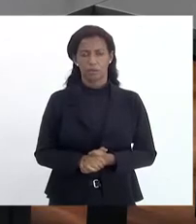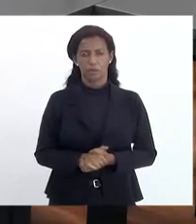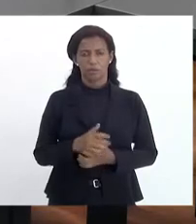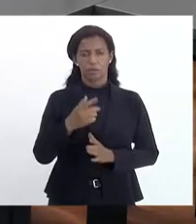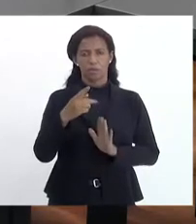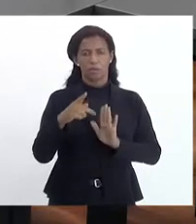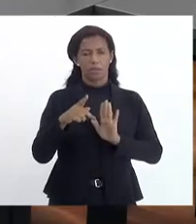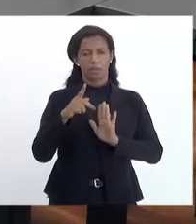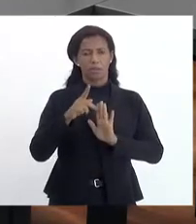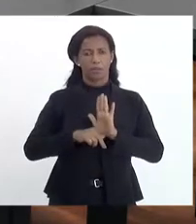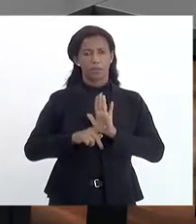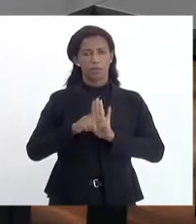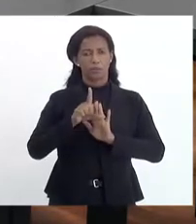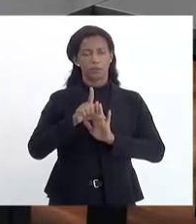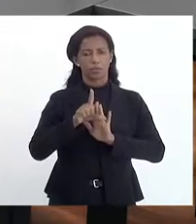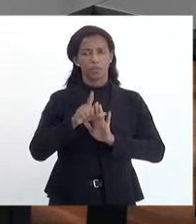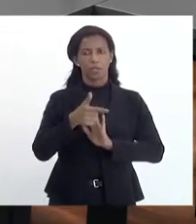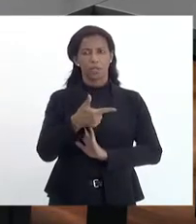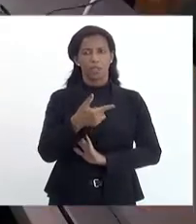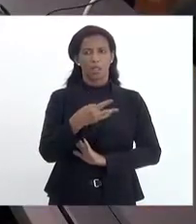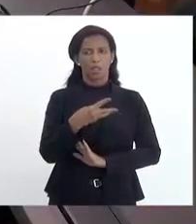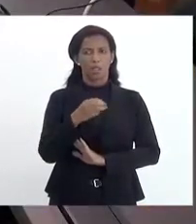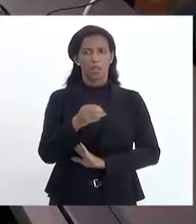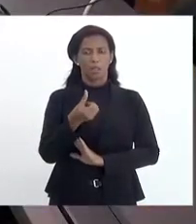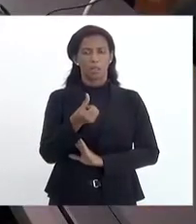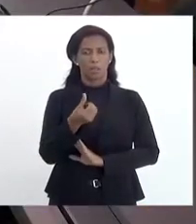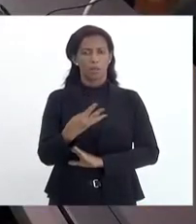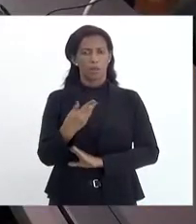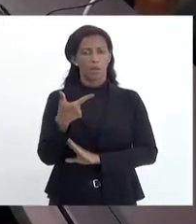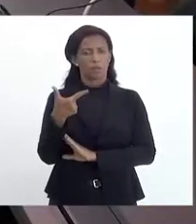Projeto de lei número 3064/2020, autoria do deputado